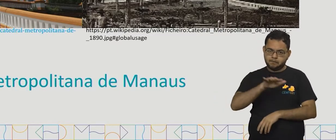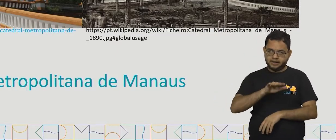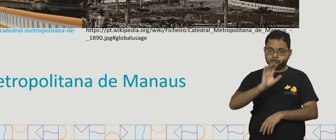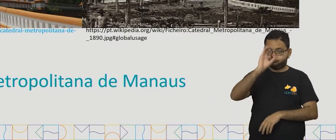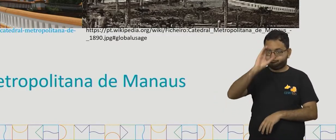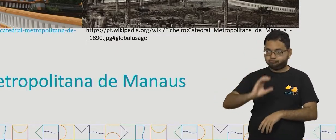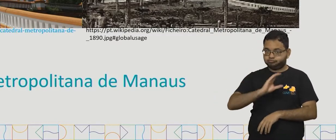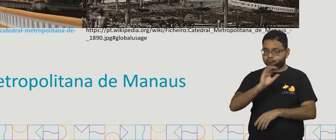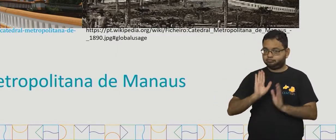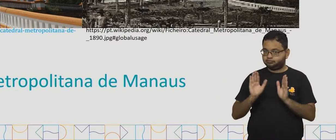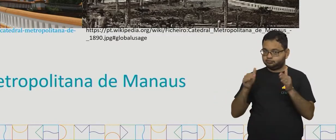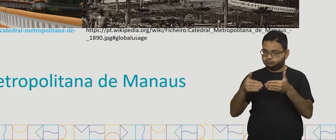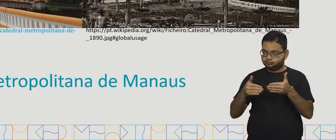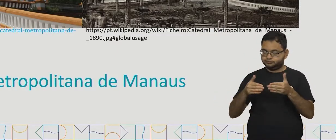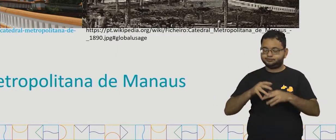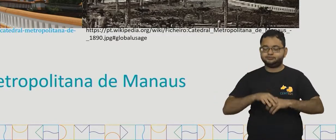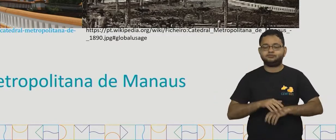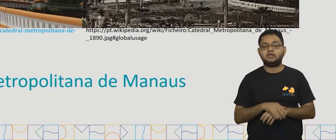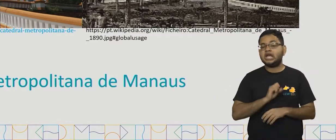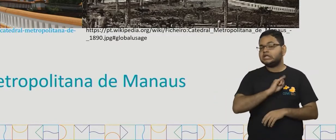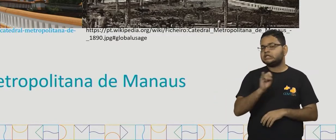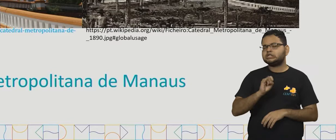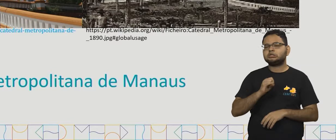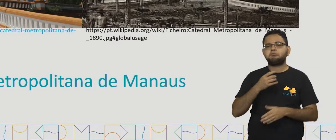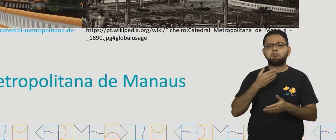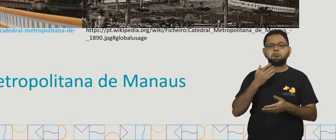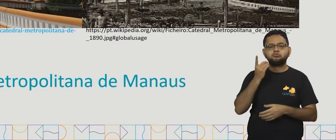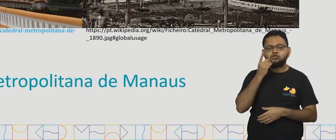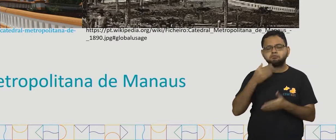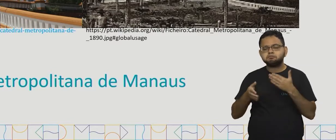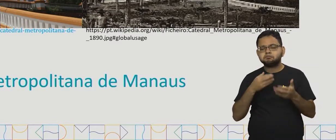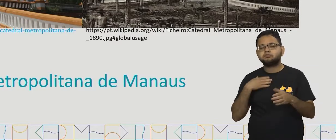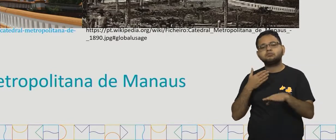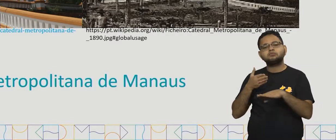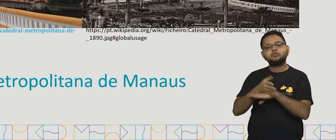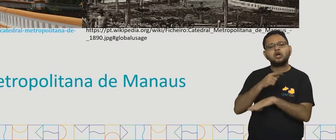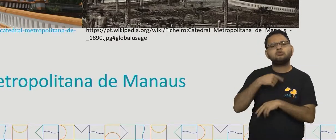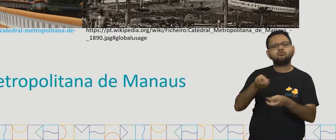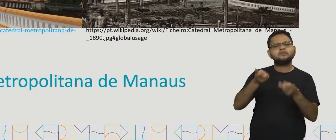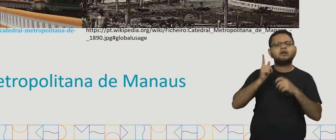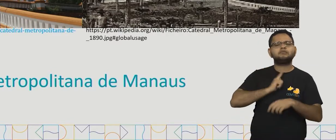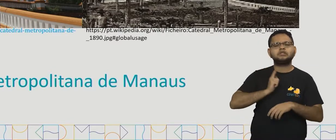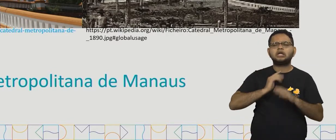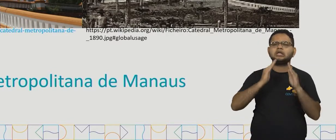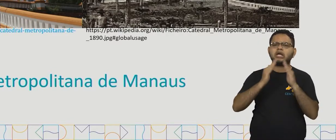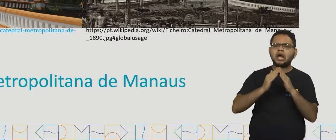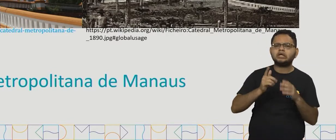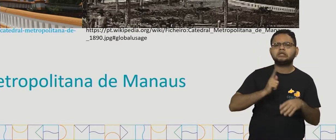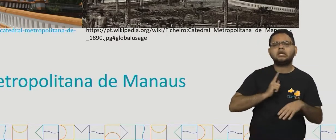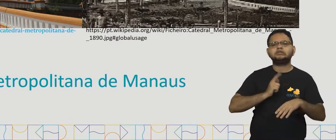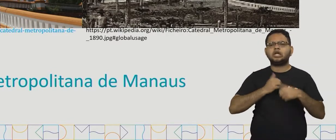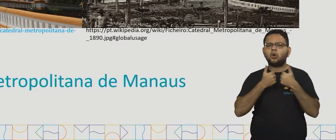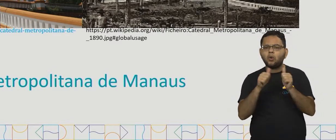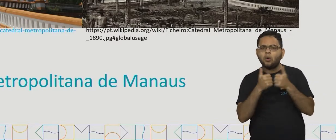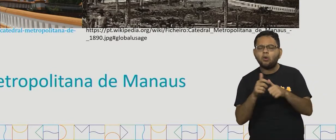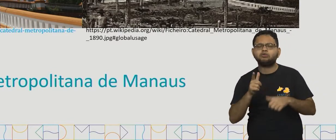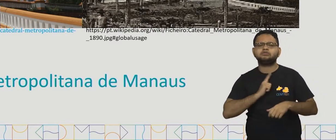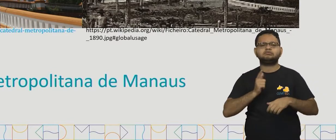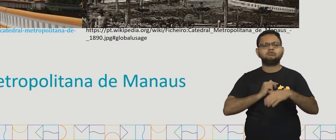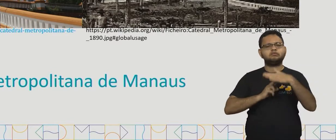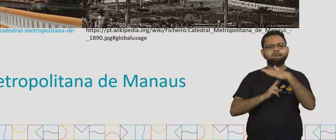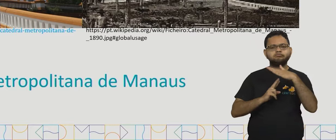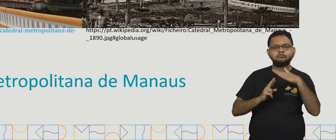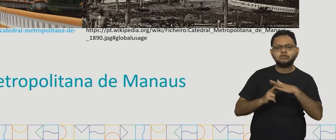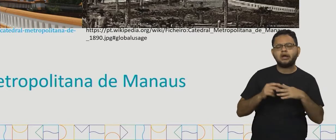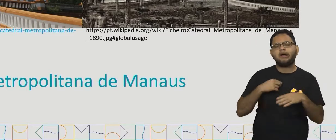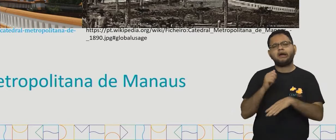dessa catedral, se você um dia for lá, verá casas, paradas de ônibus, os próprios ônibus e